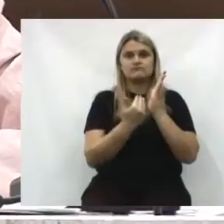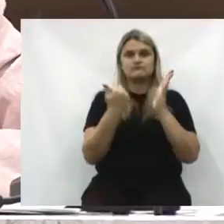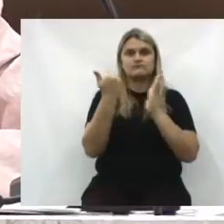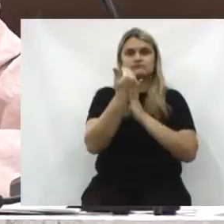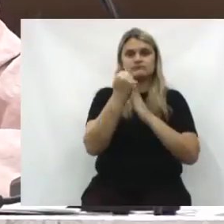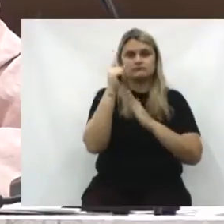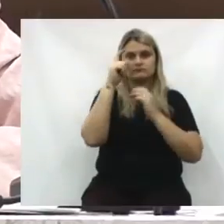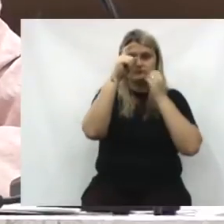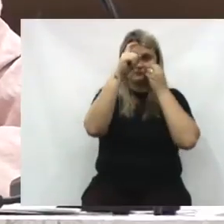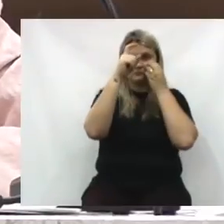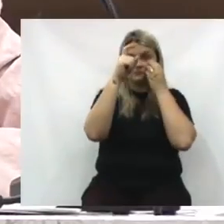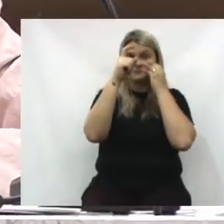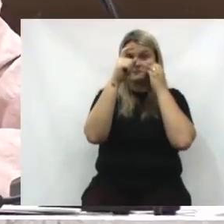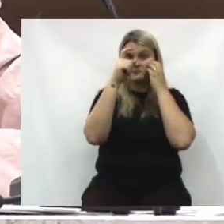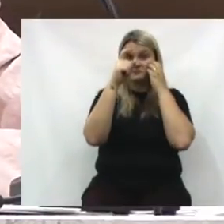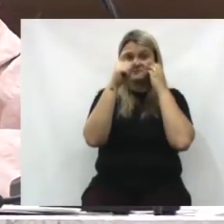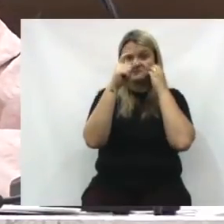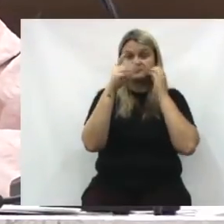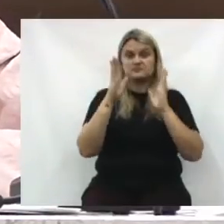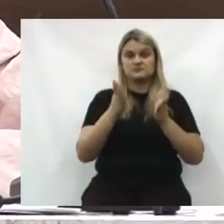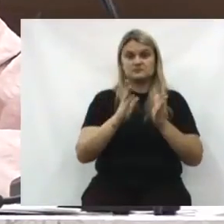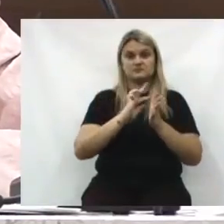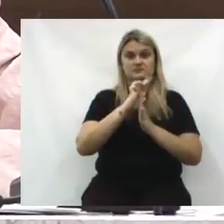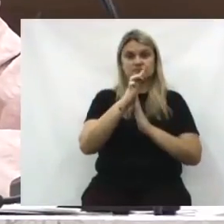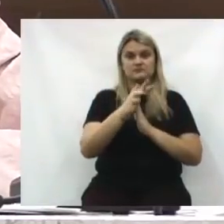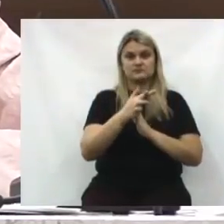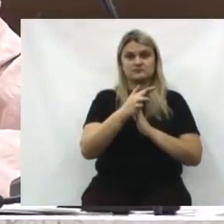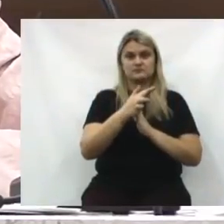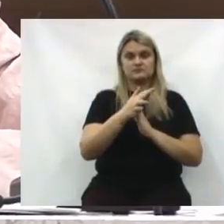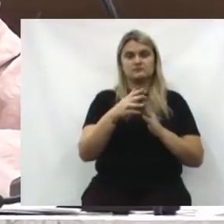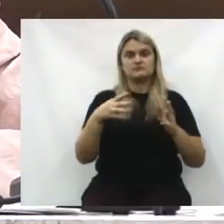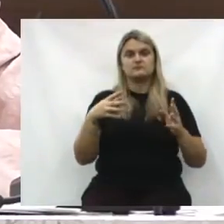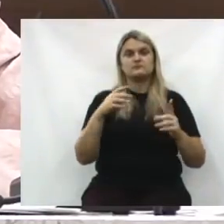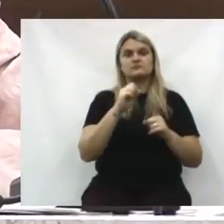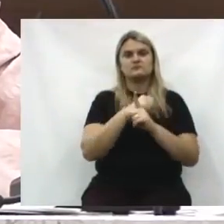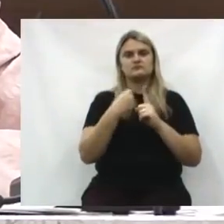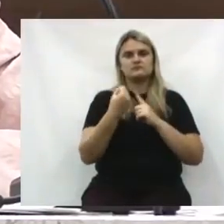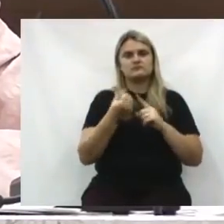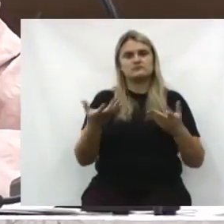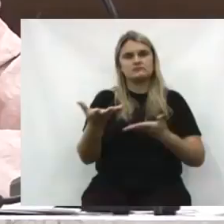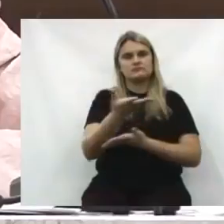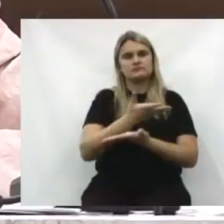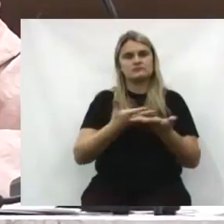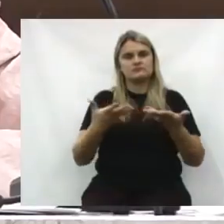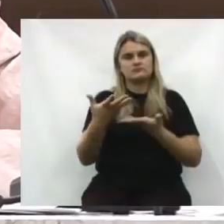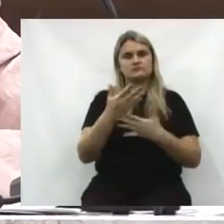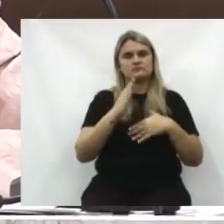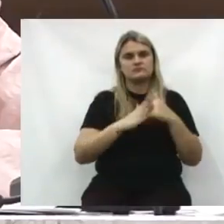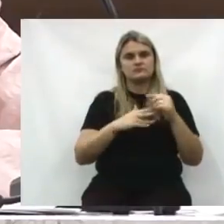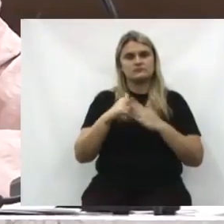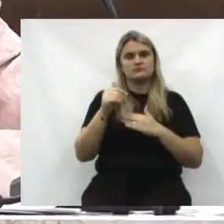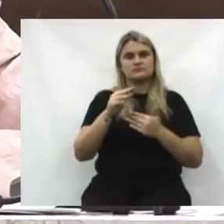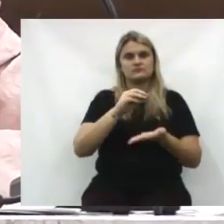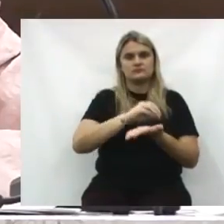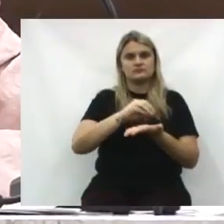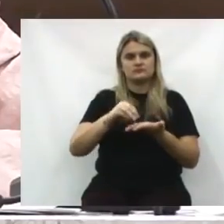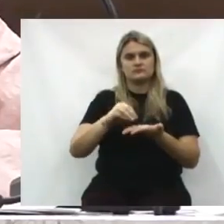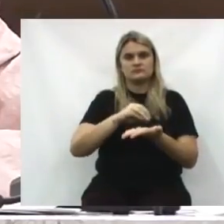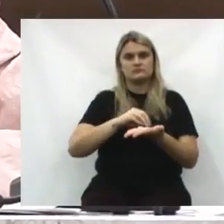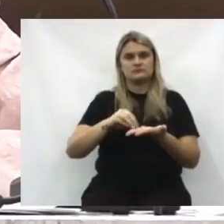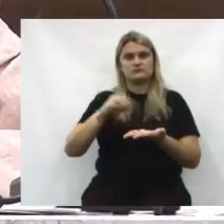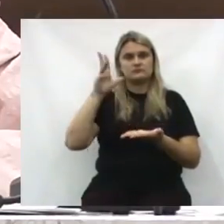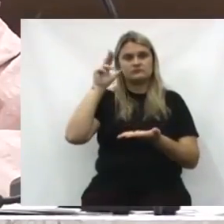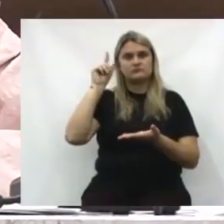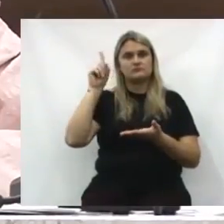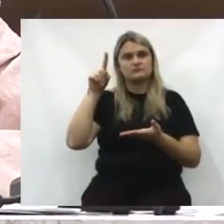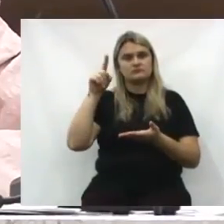motivador para a superação das mesmas. Já as características da socialização advindas da